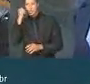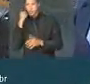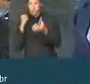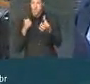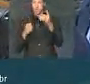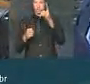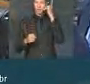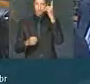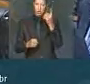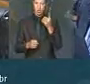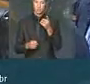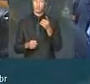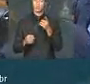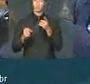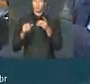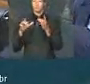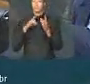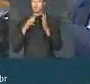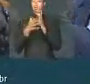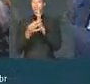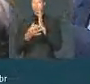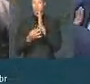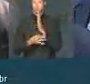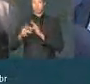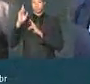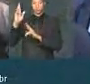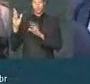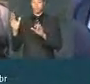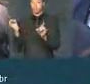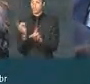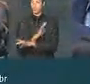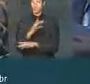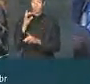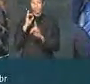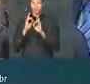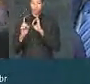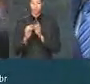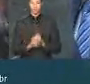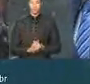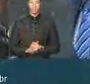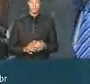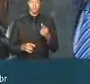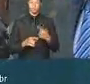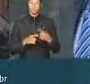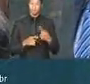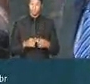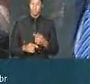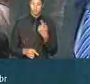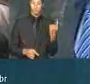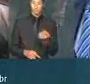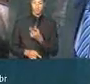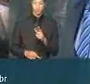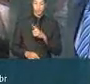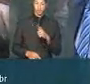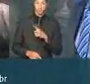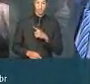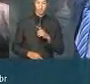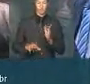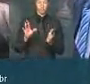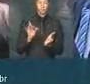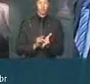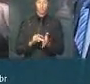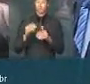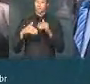seis deputados há requerimento de liderança e encerra-se a discussão certo porque aí nós teremos de